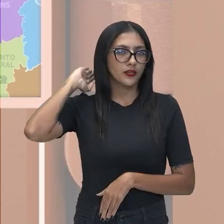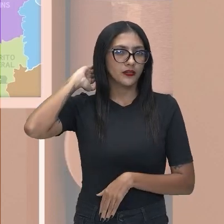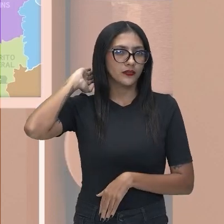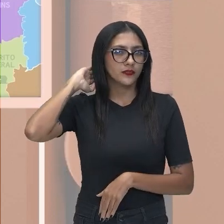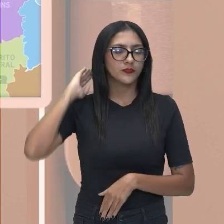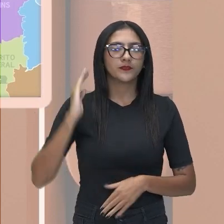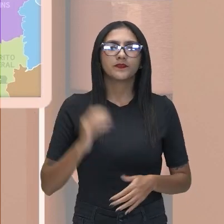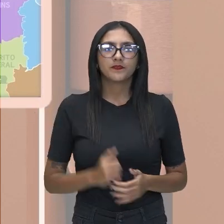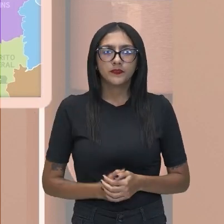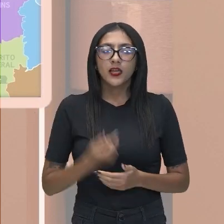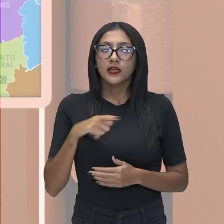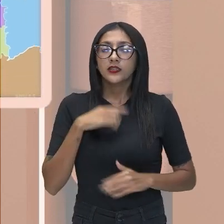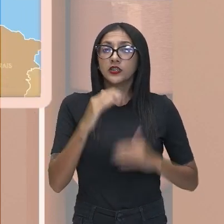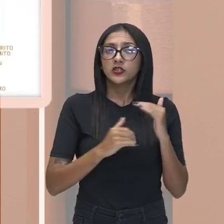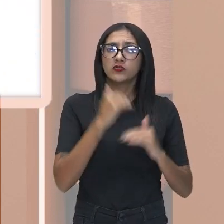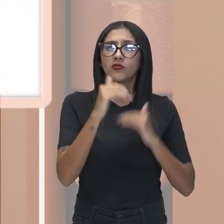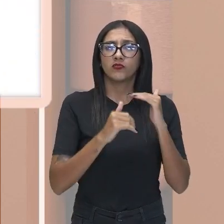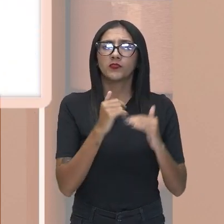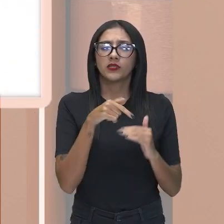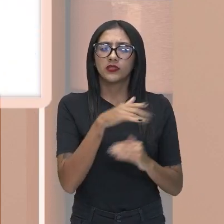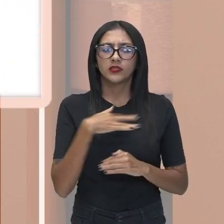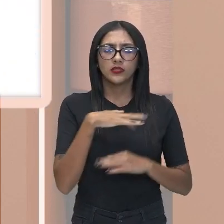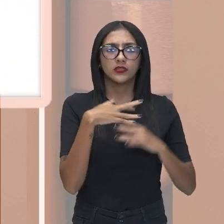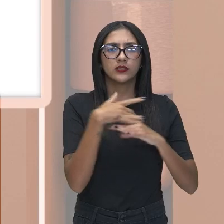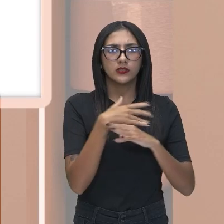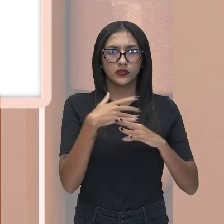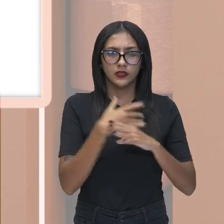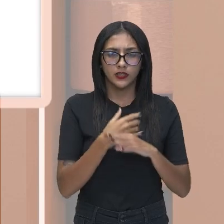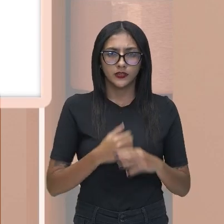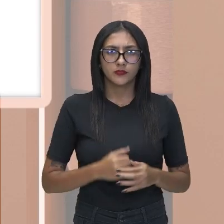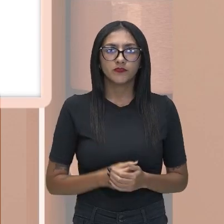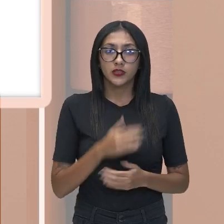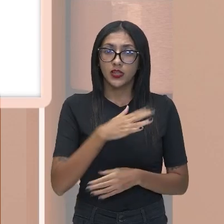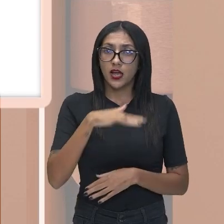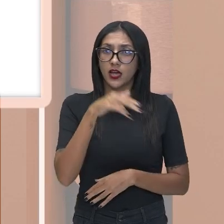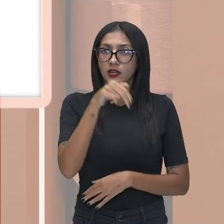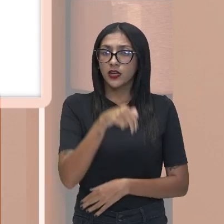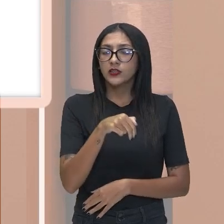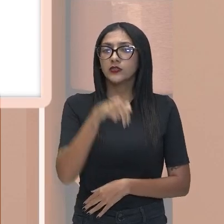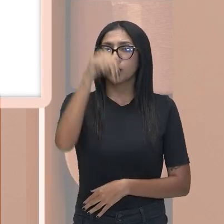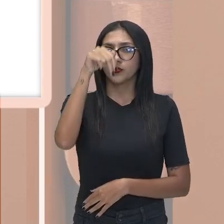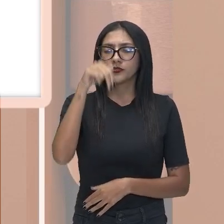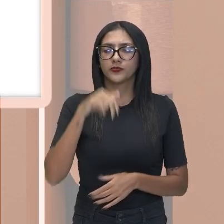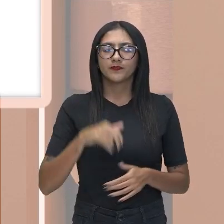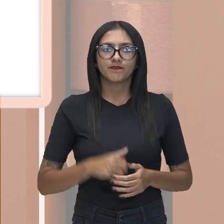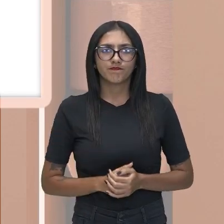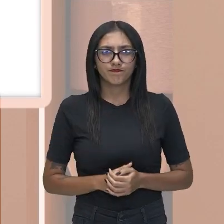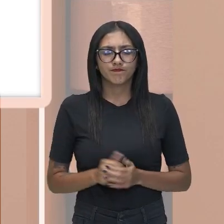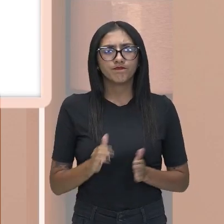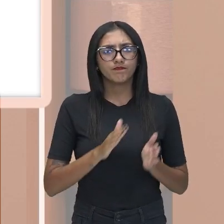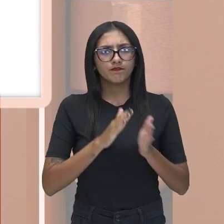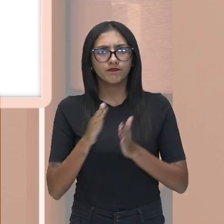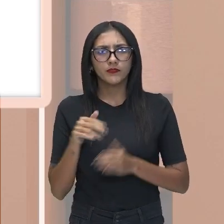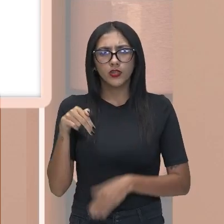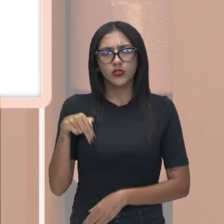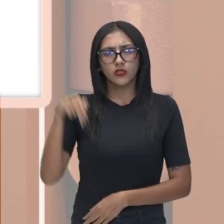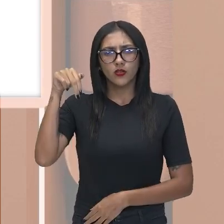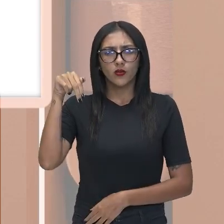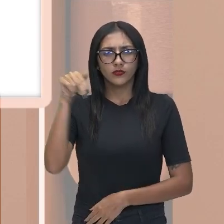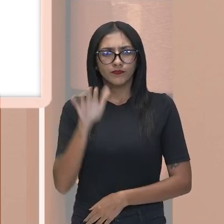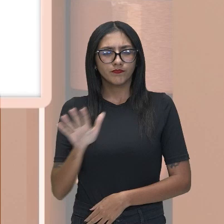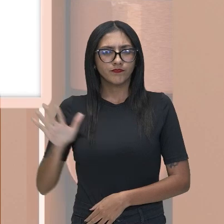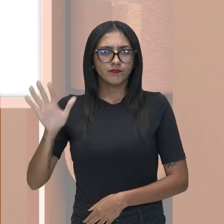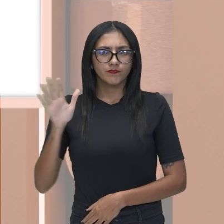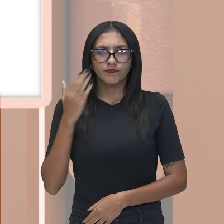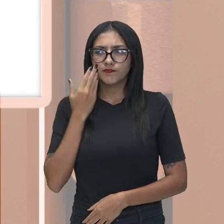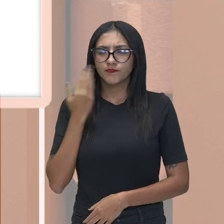urbano dessas áreas se destacando na região norte. E na região nordeste?